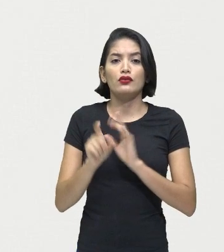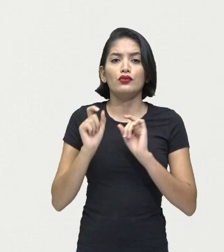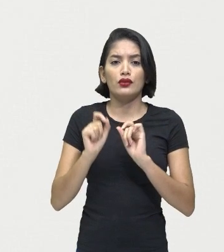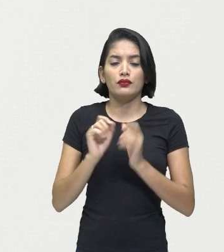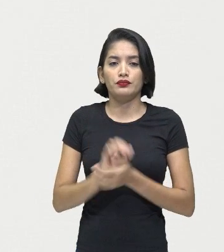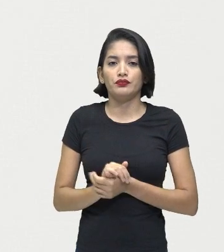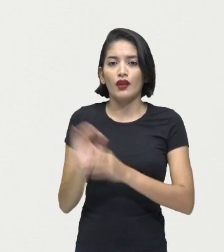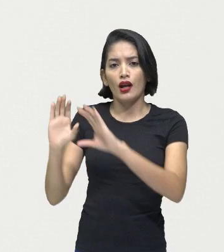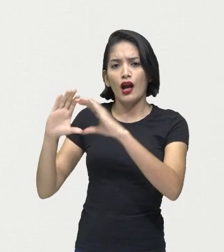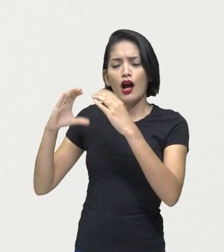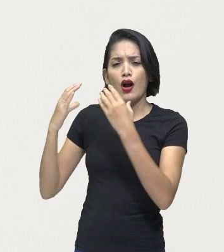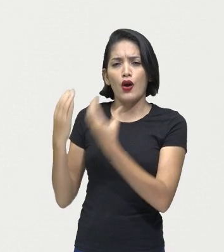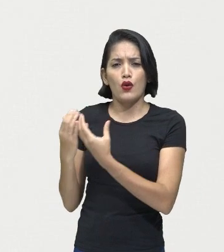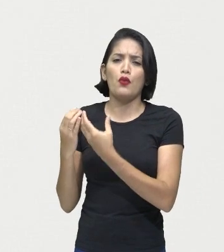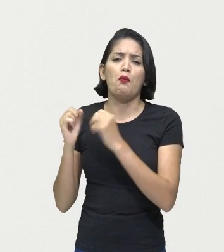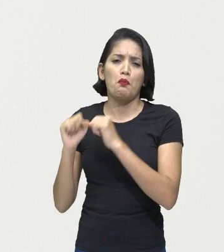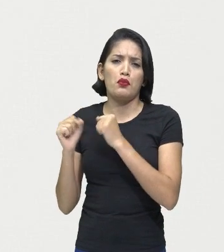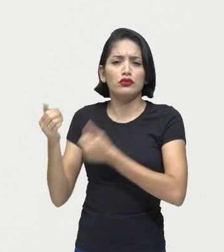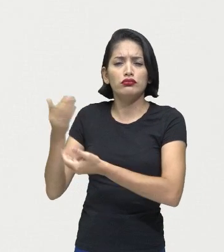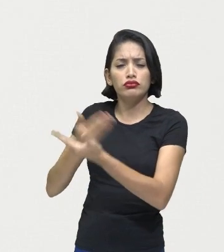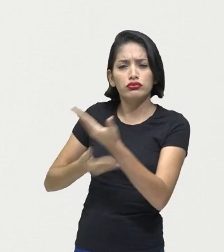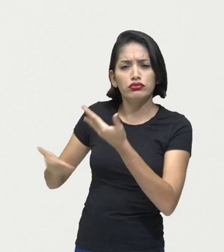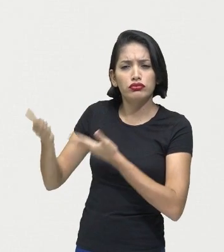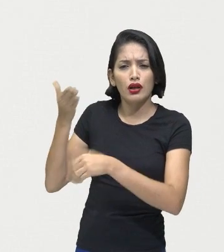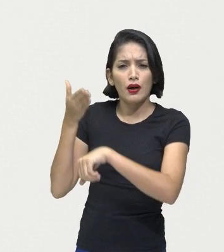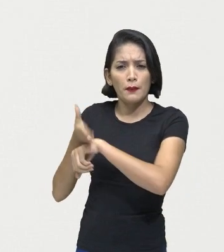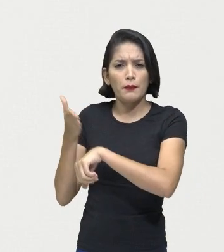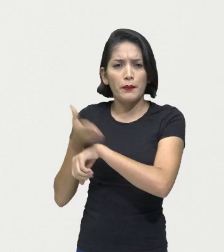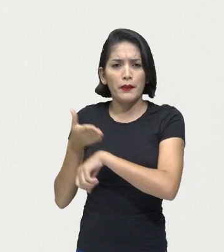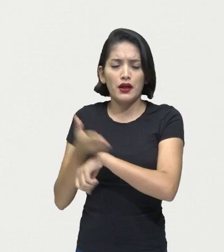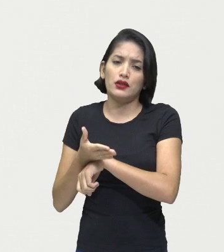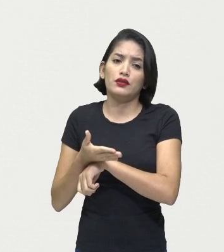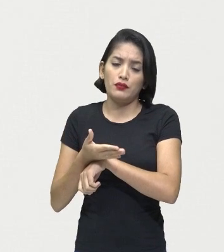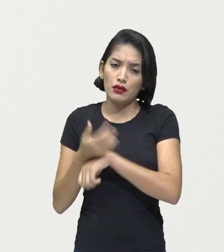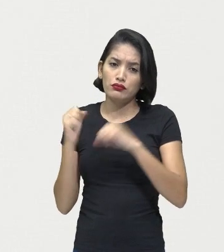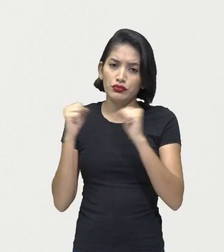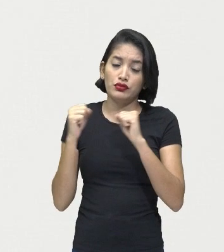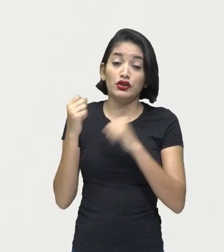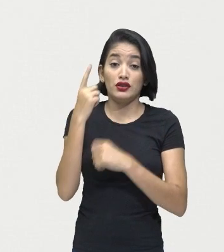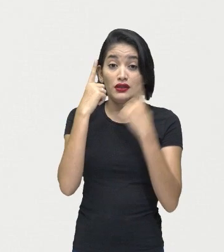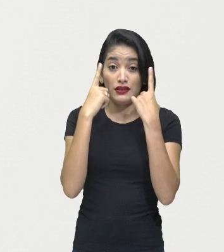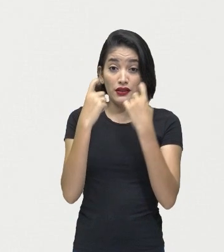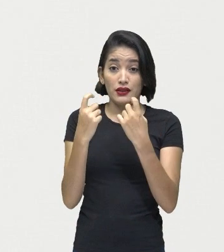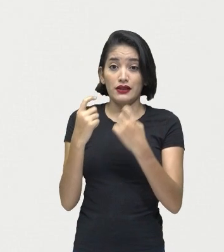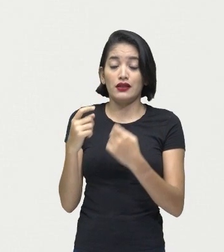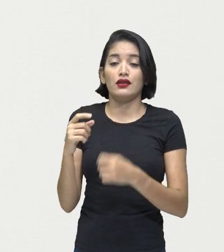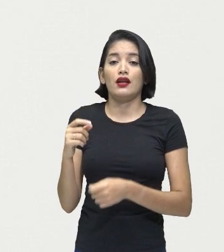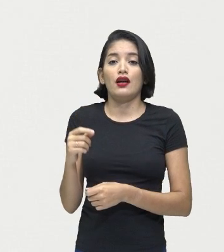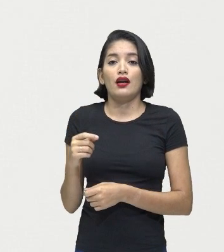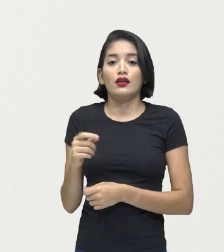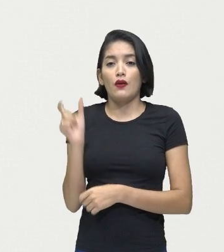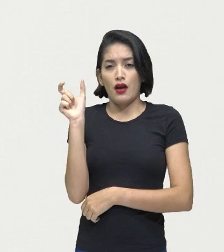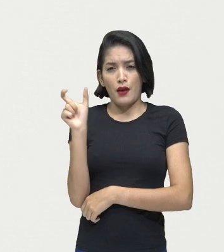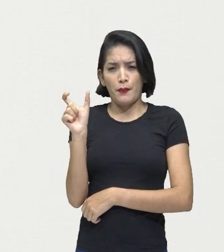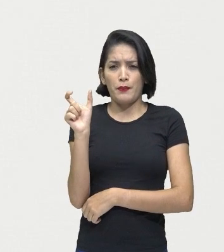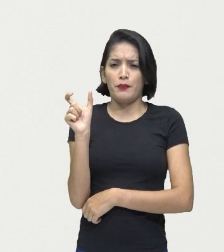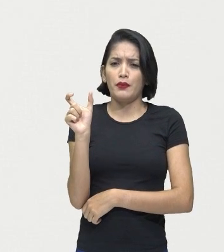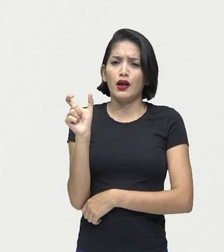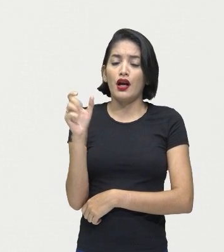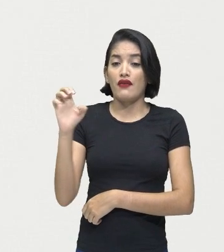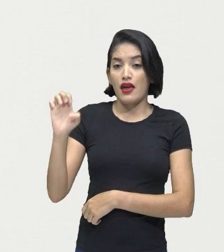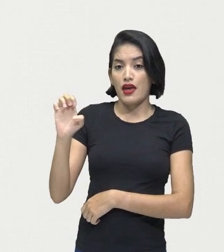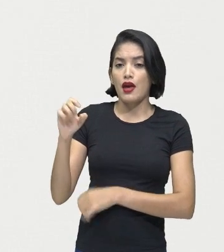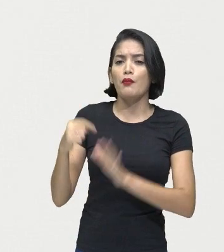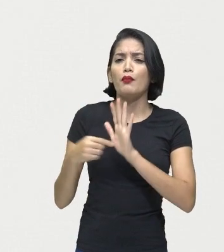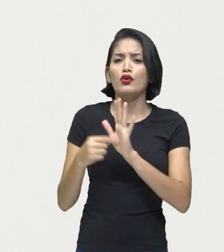comunidade poderá interagir e participar de atividades interessantes. A palavra destacada indica: letra